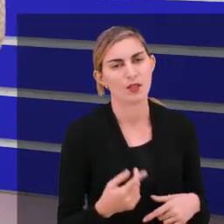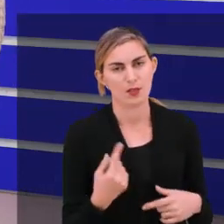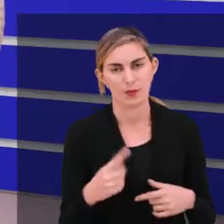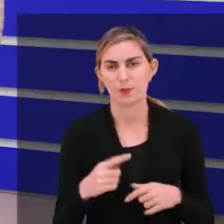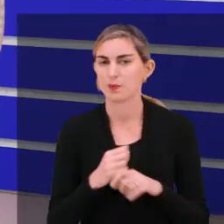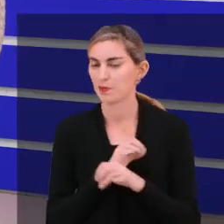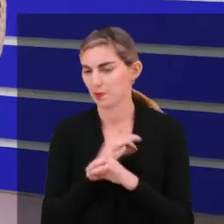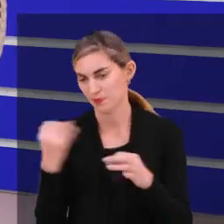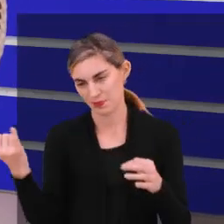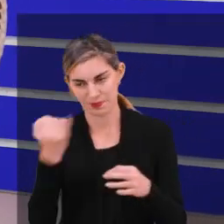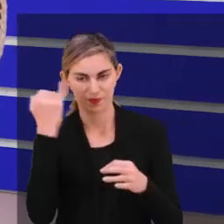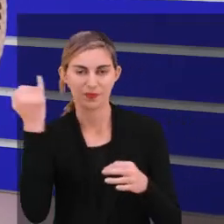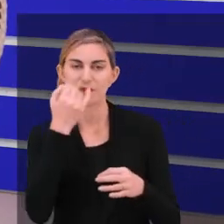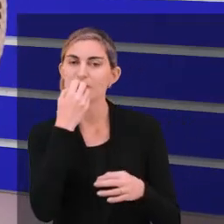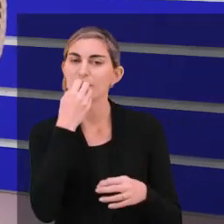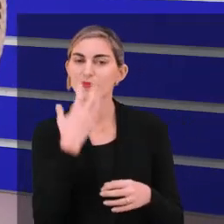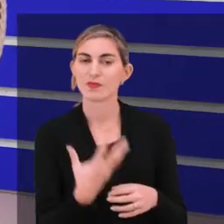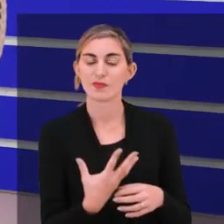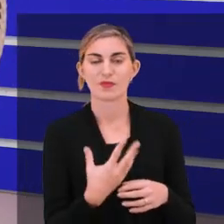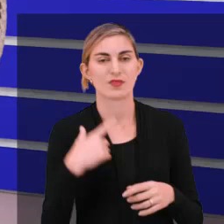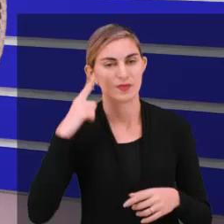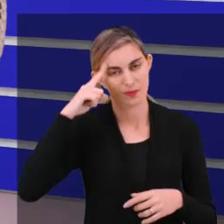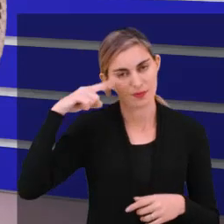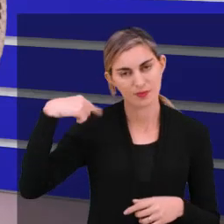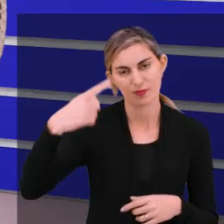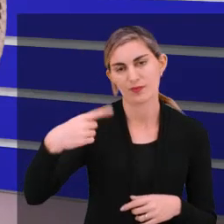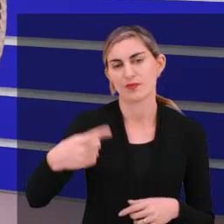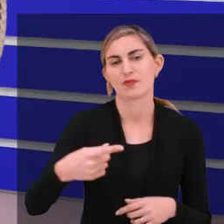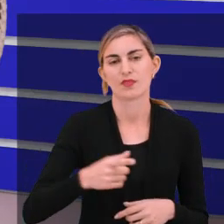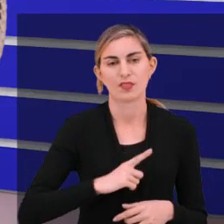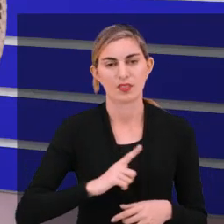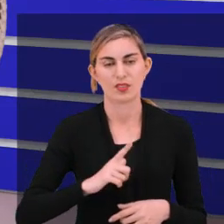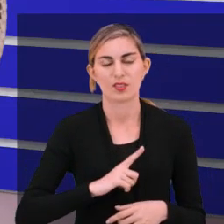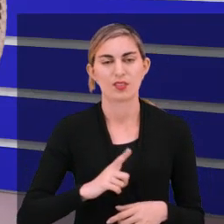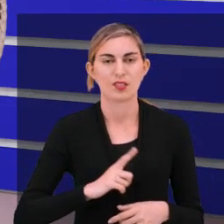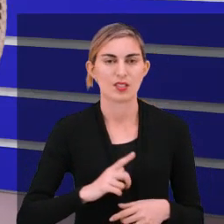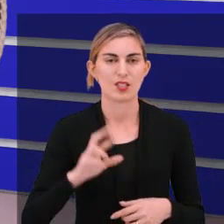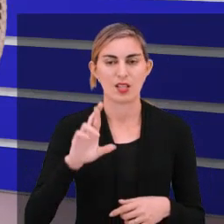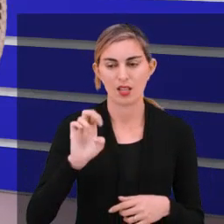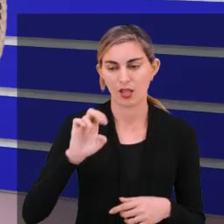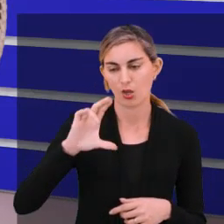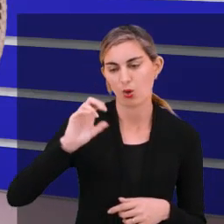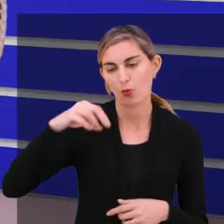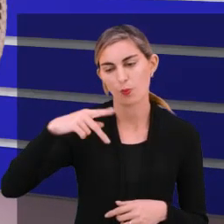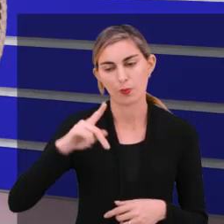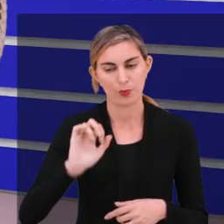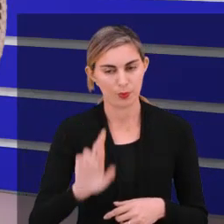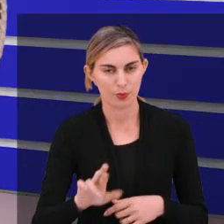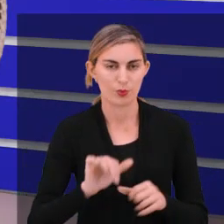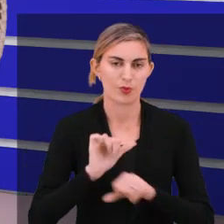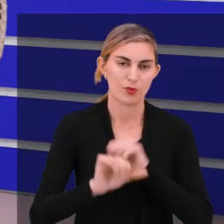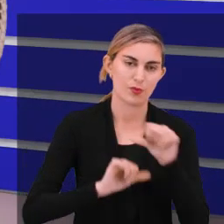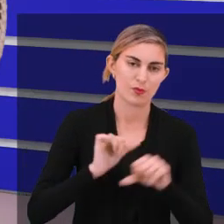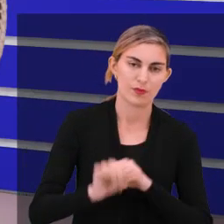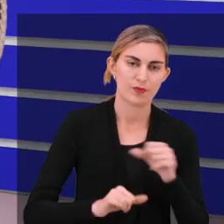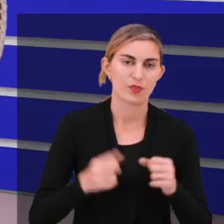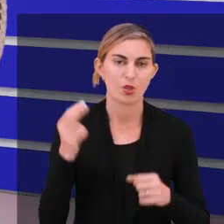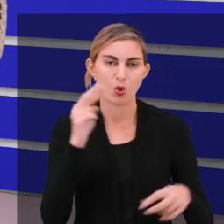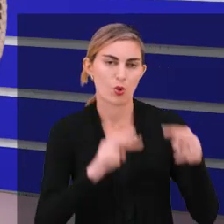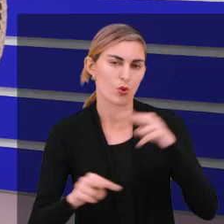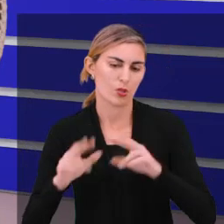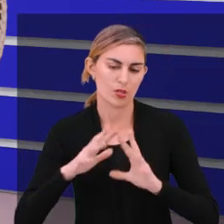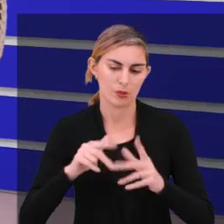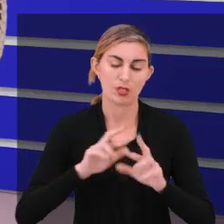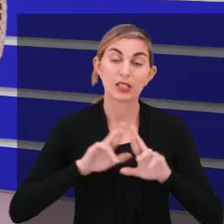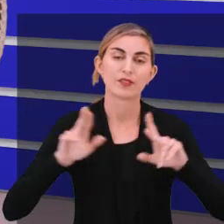é maravilhoso. Diariamente você tem que se recompor, se recondicionar,